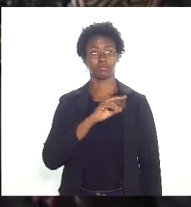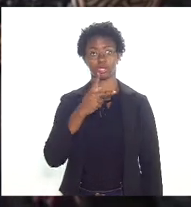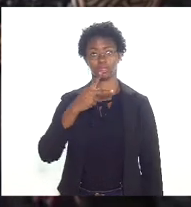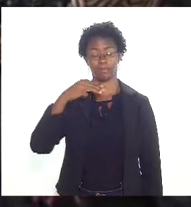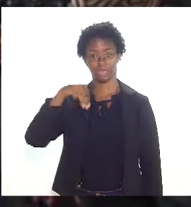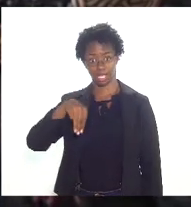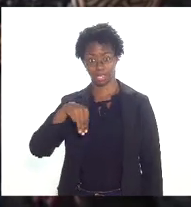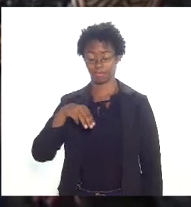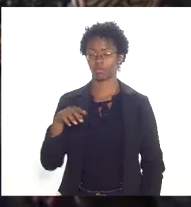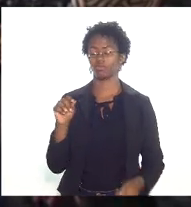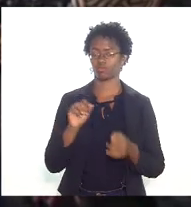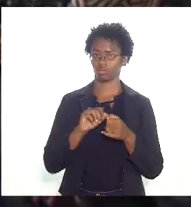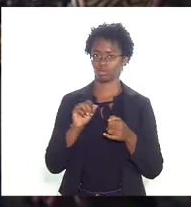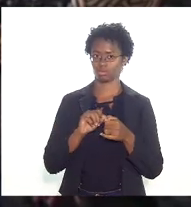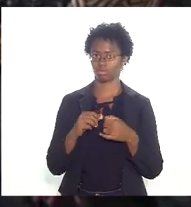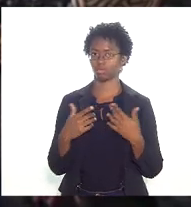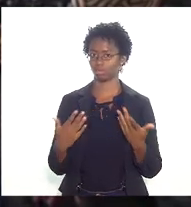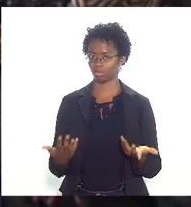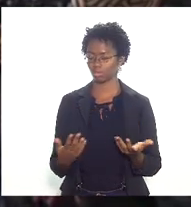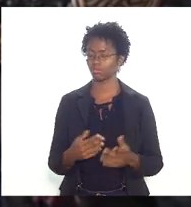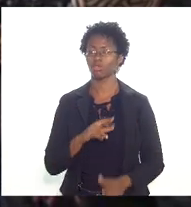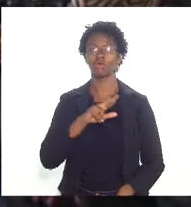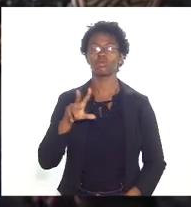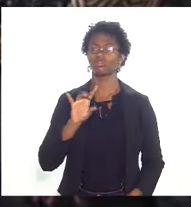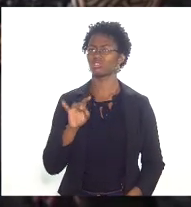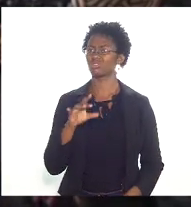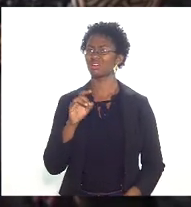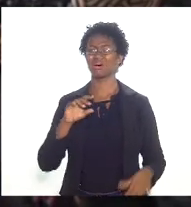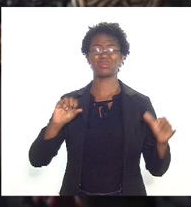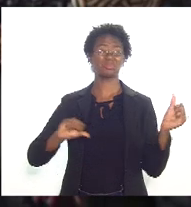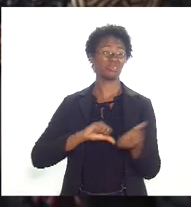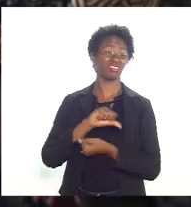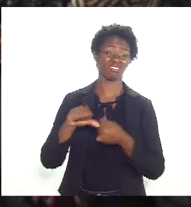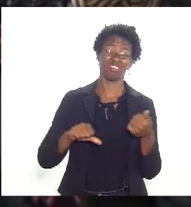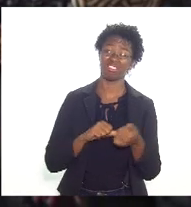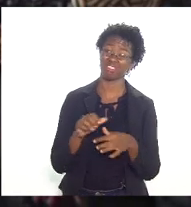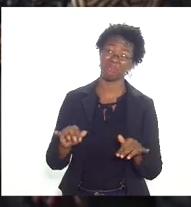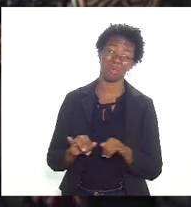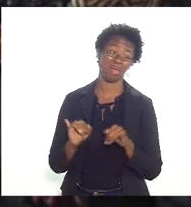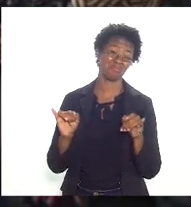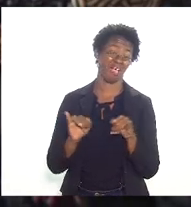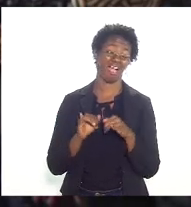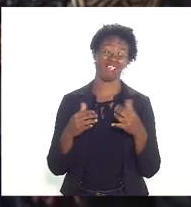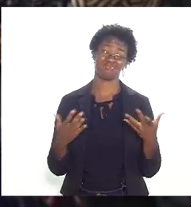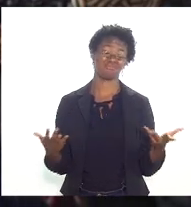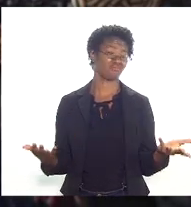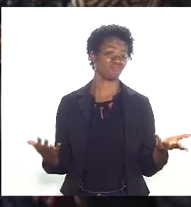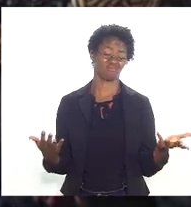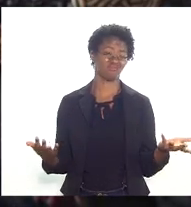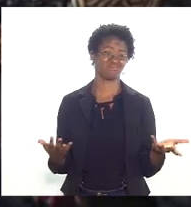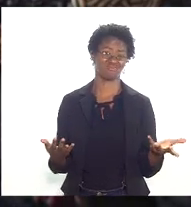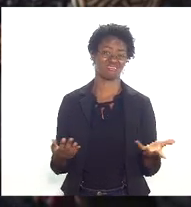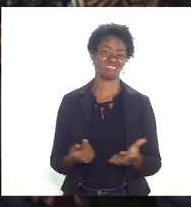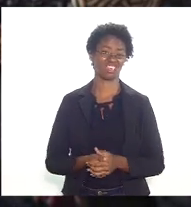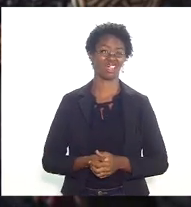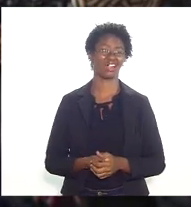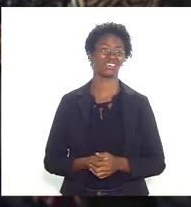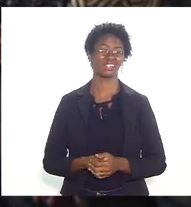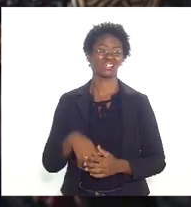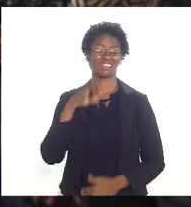feito se não bastasse as mudanças duas filas é as promoções